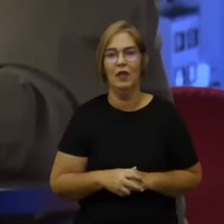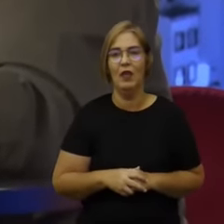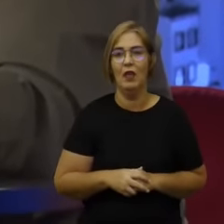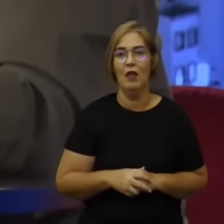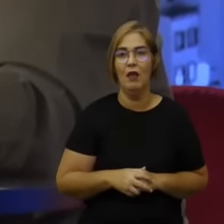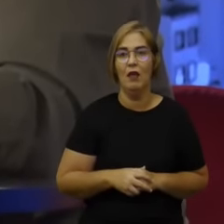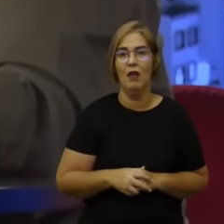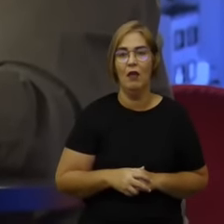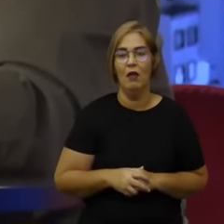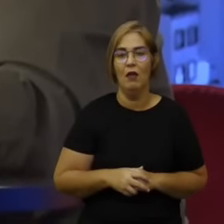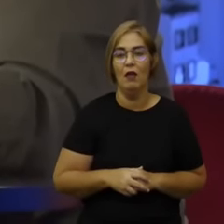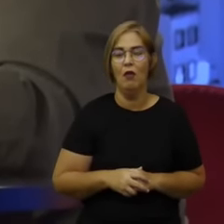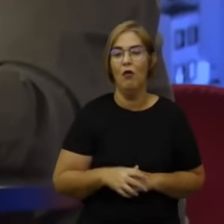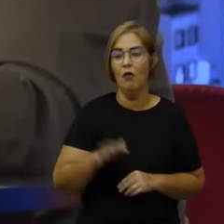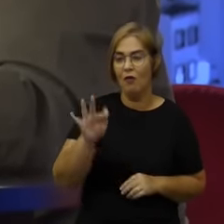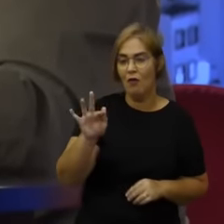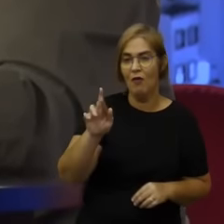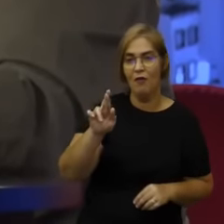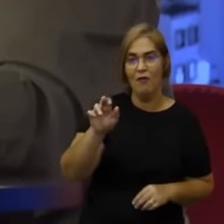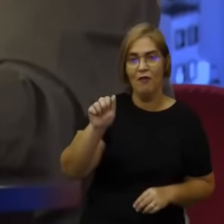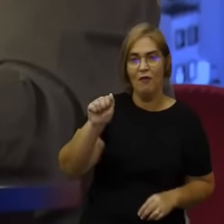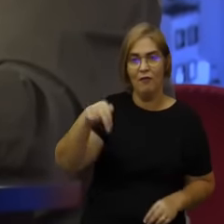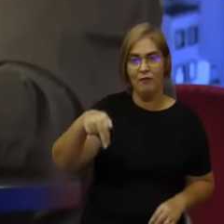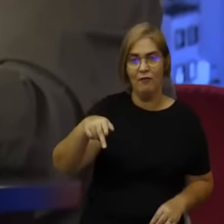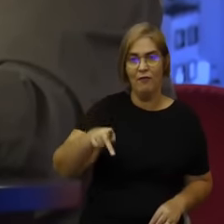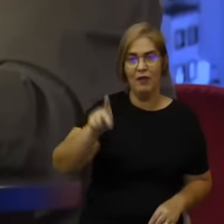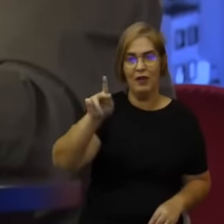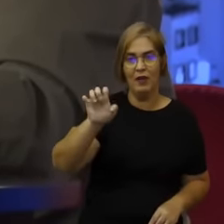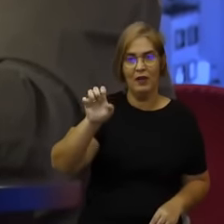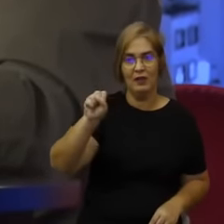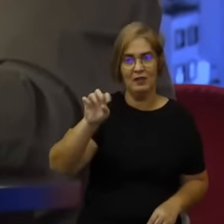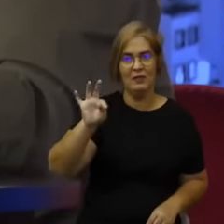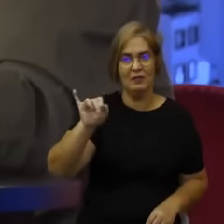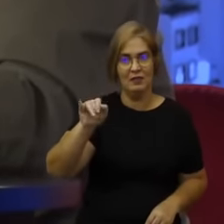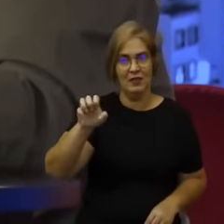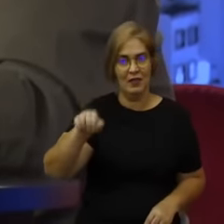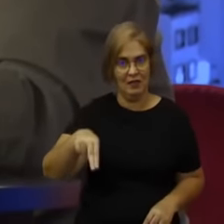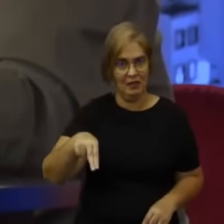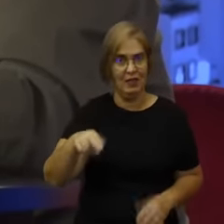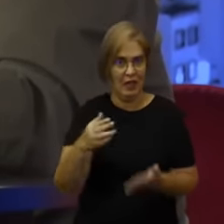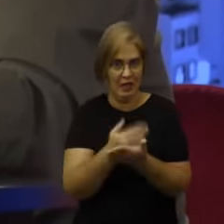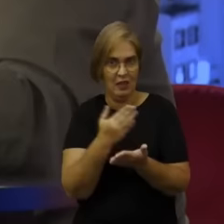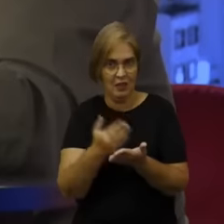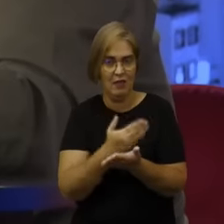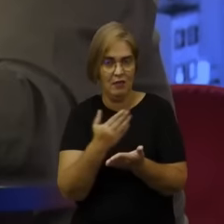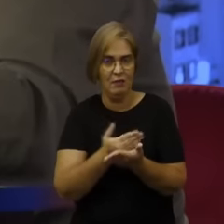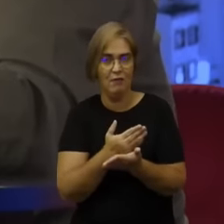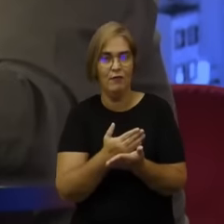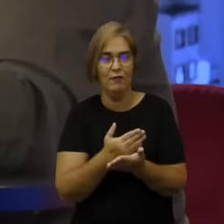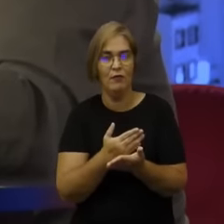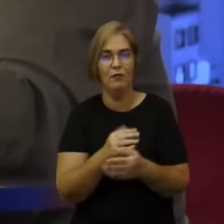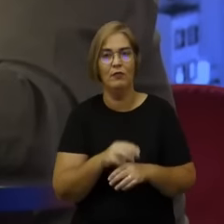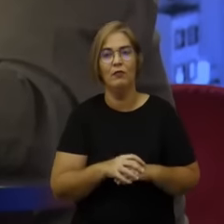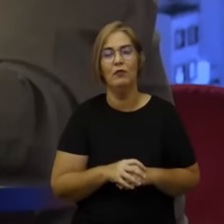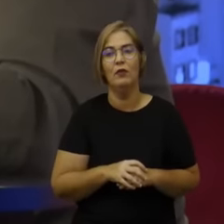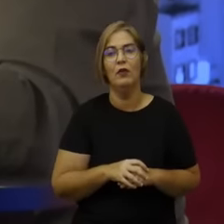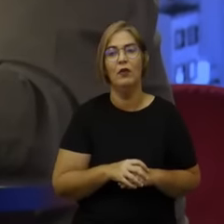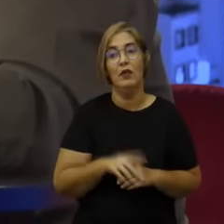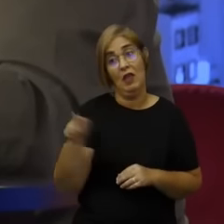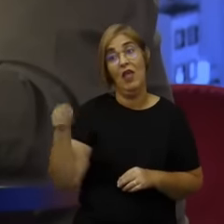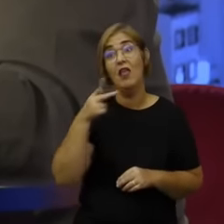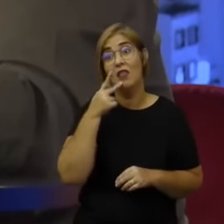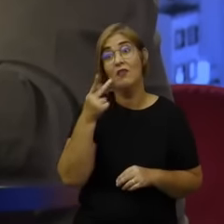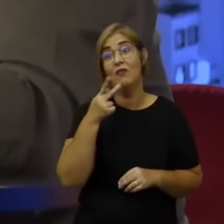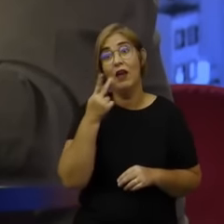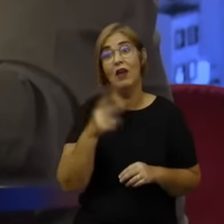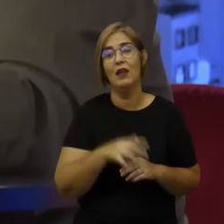queria criar a imortalidade, não é? Aliás, o título do Frankenstein, o subtítulo do Frankenstein da Mary Shelly, aliás, é